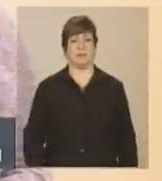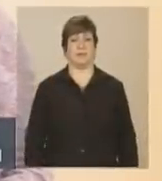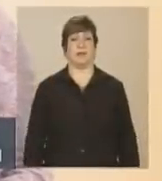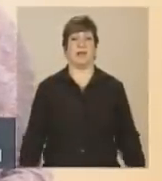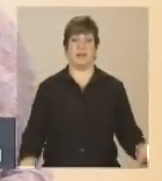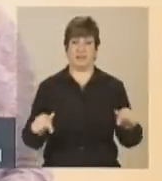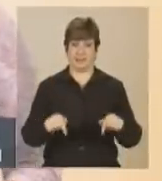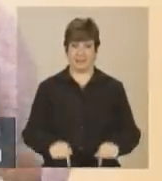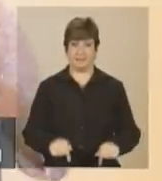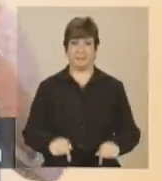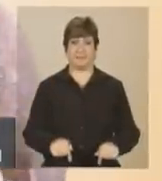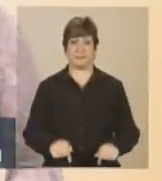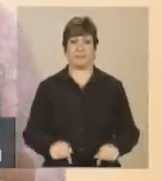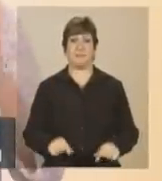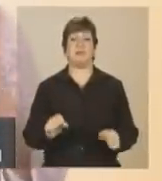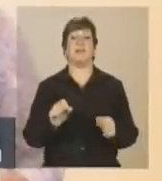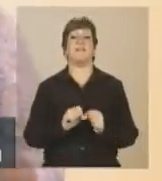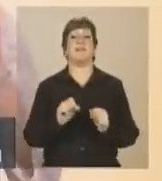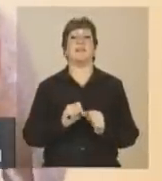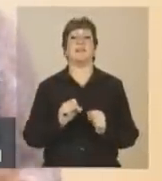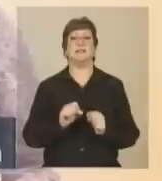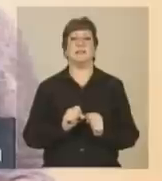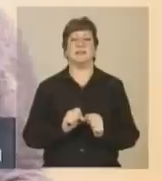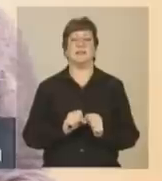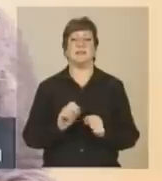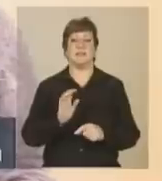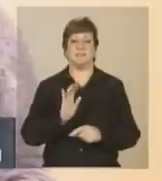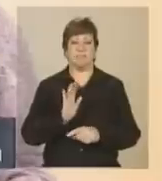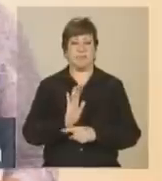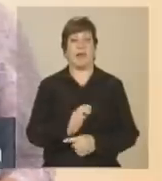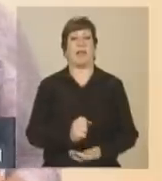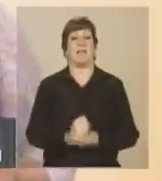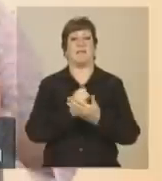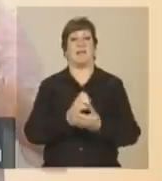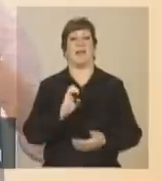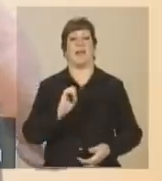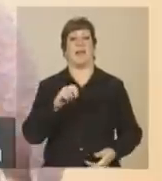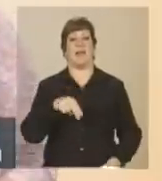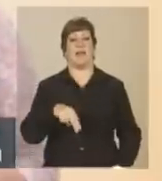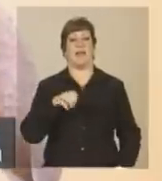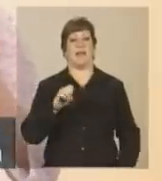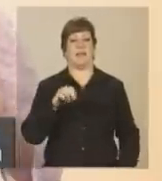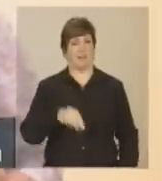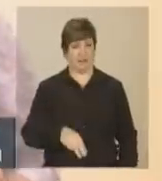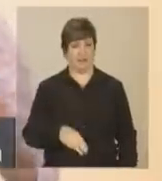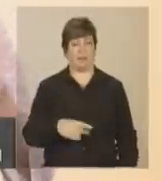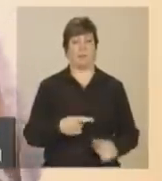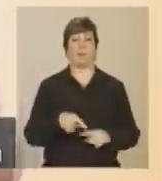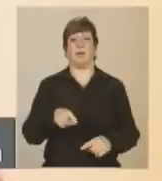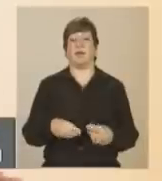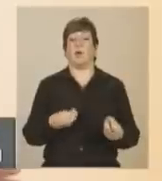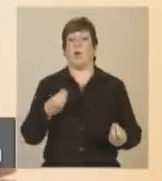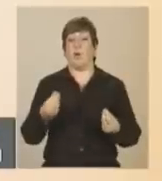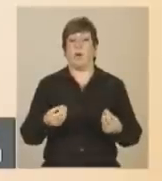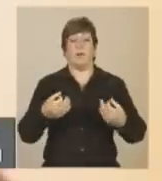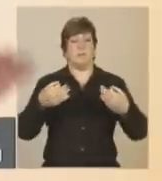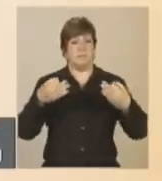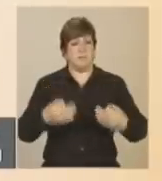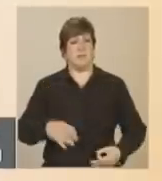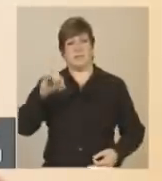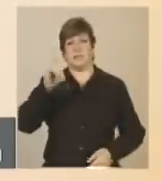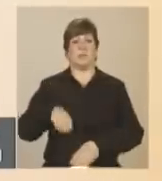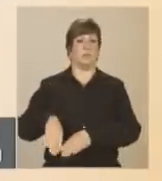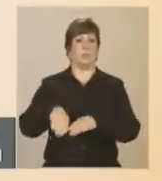aqui fazer a defesa do Enem como a forma mais democrática